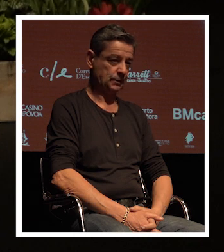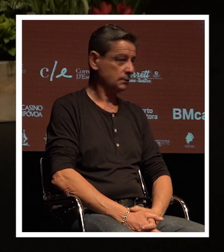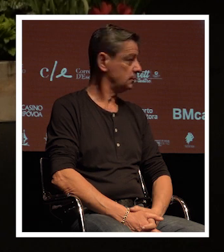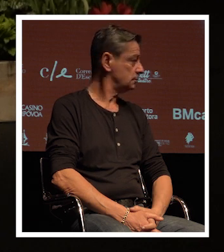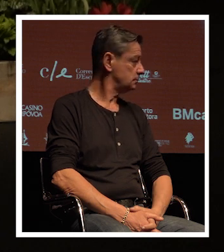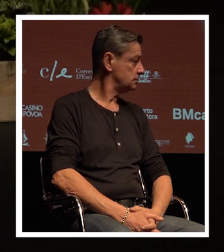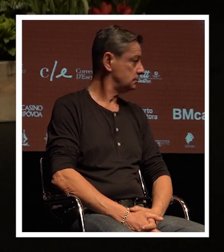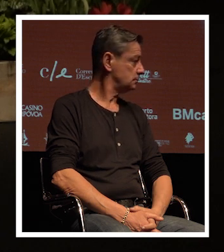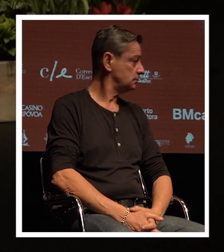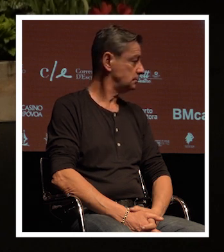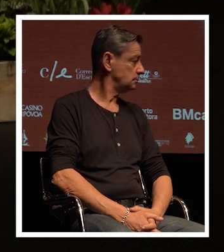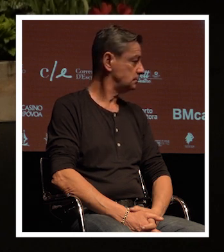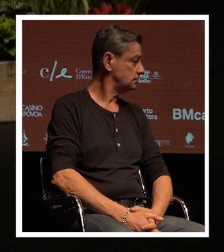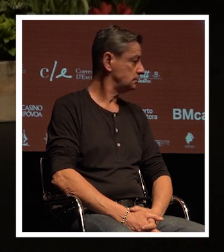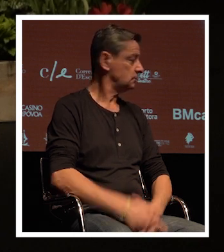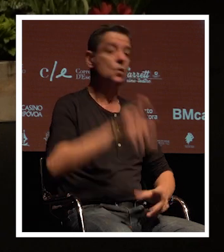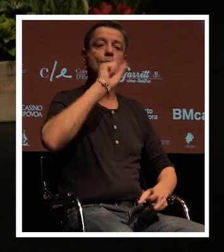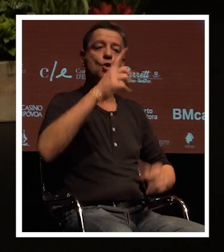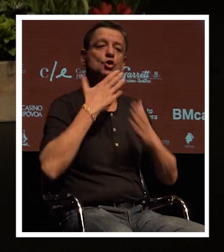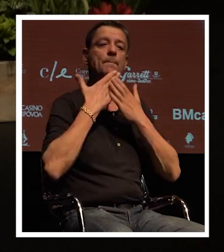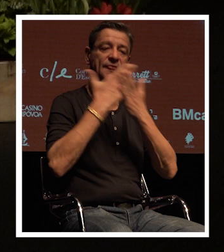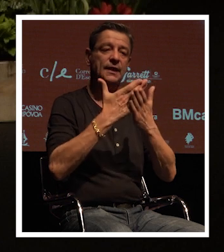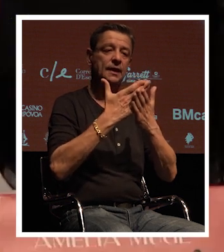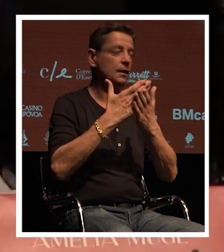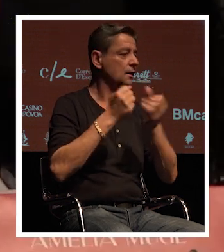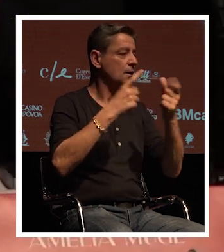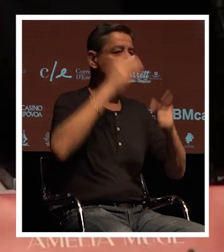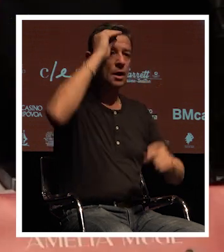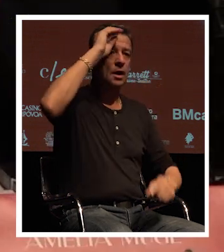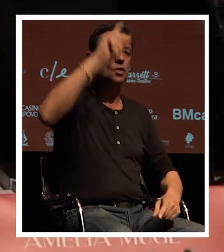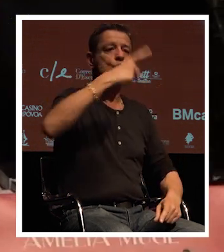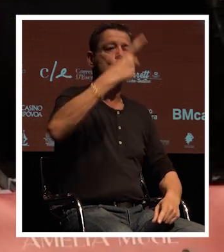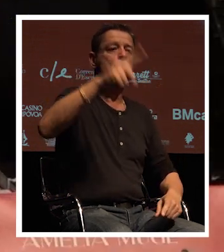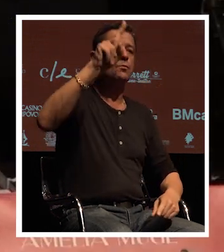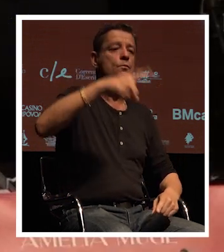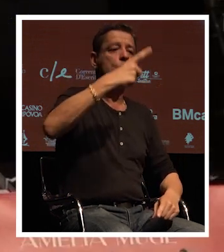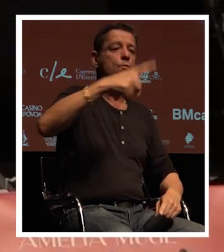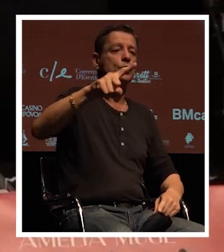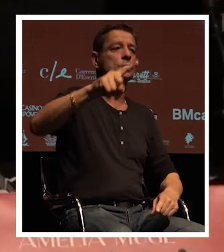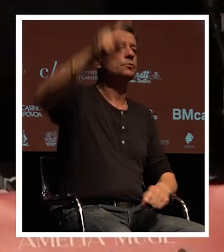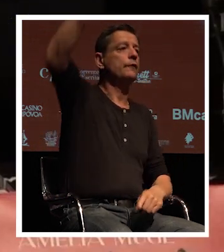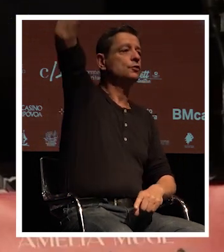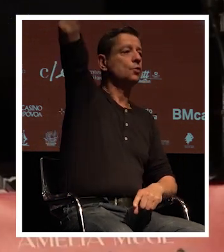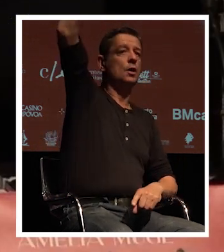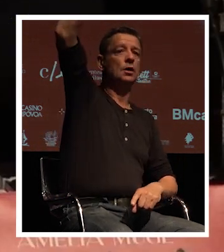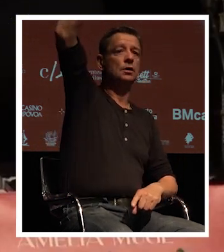obrigado eu eu posso pedir aqui uma pequena experiência os professores que estão aqui na sala podem pôr o braço no ar por